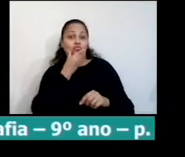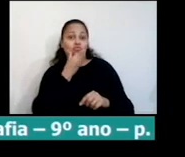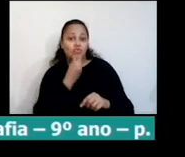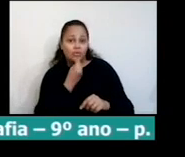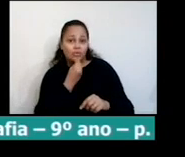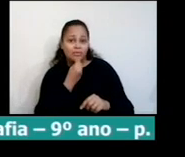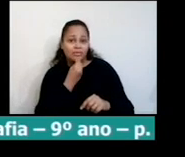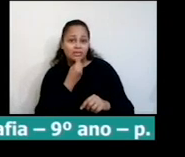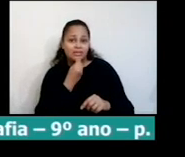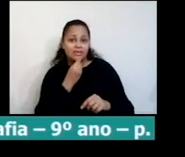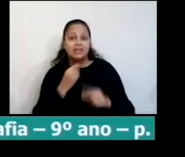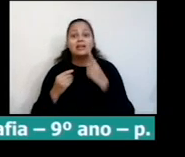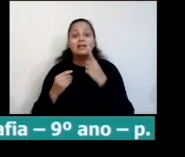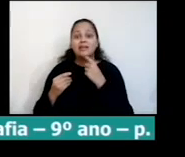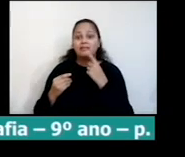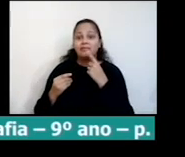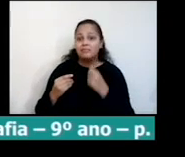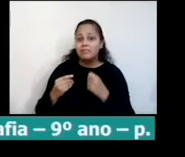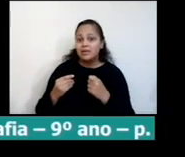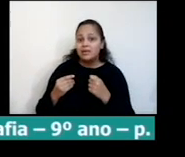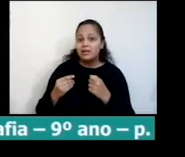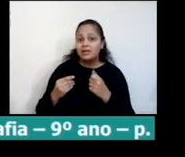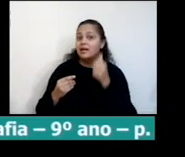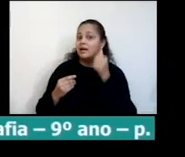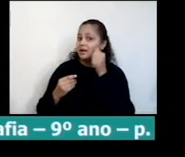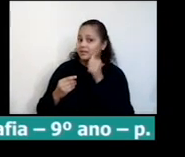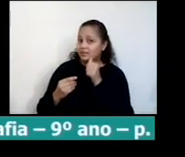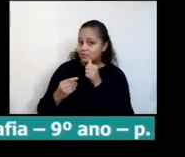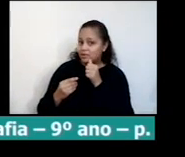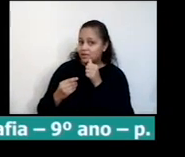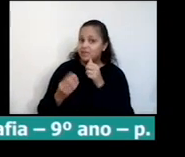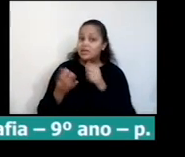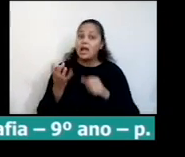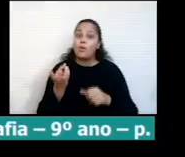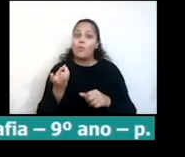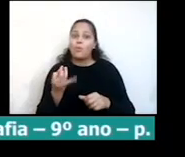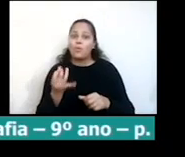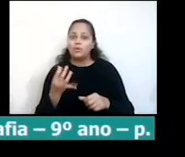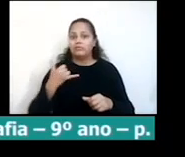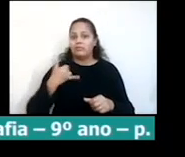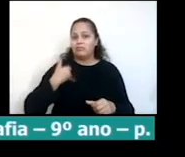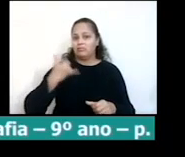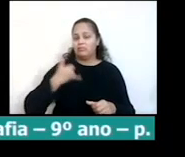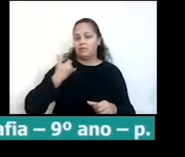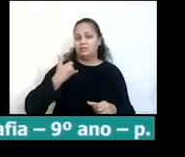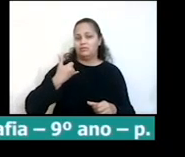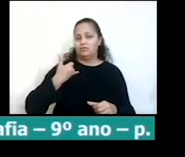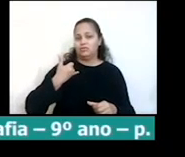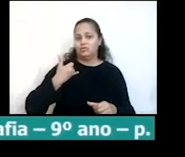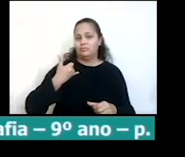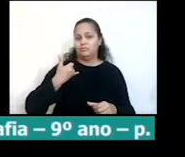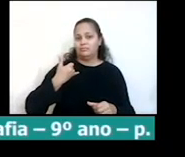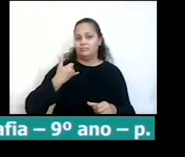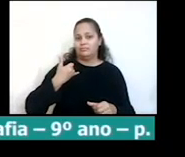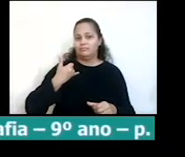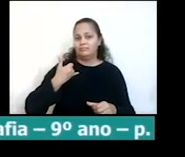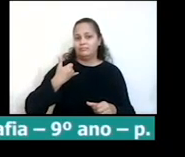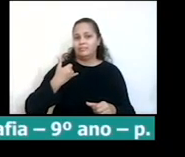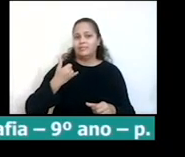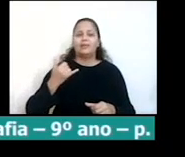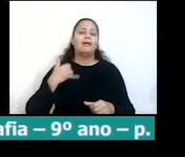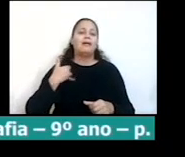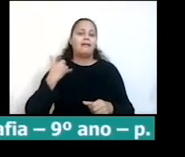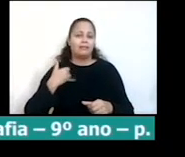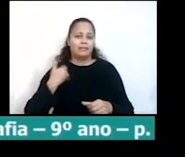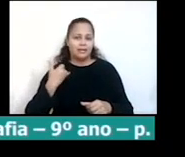são os homens. E a barrinha vermelha, ela indica aí a quantidade de mulheres nessa faixa etária, certo? Vamos pegar uma